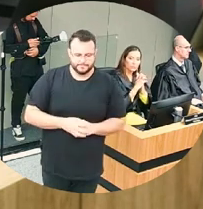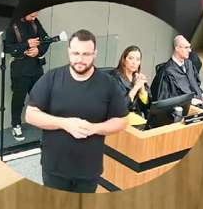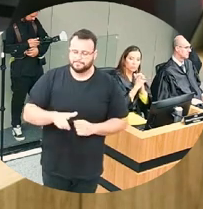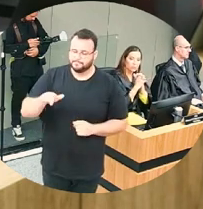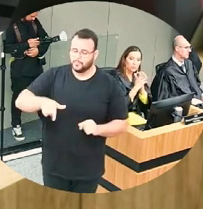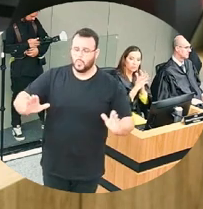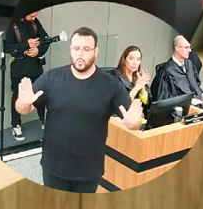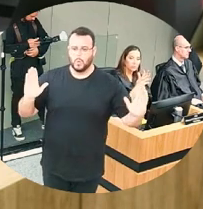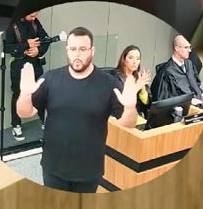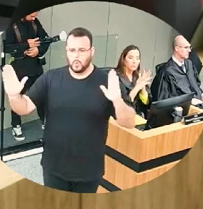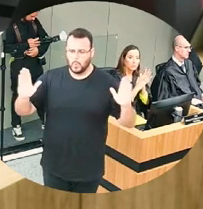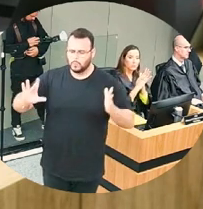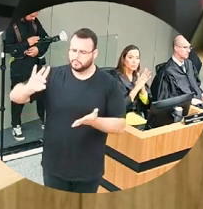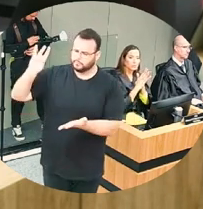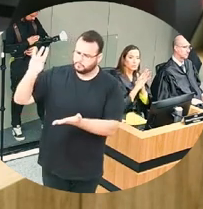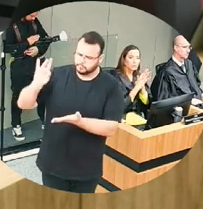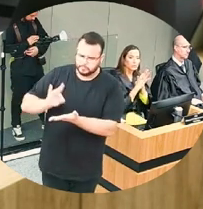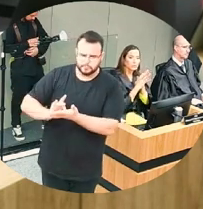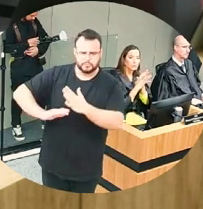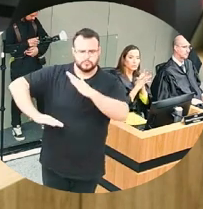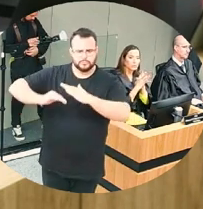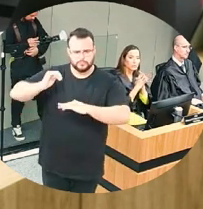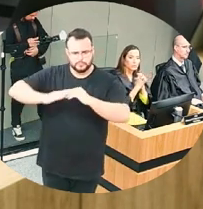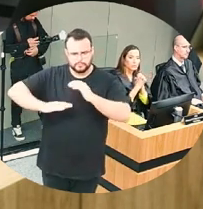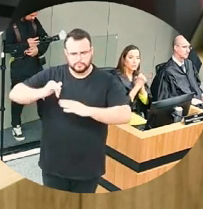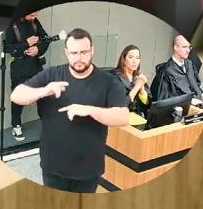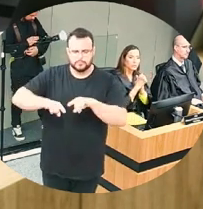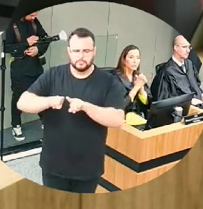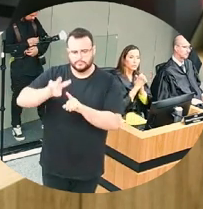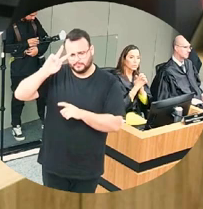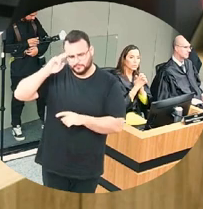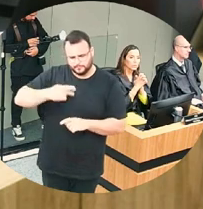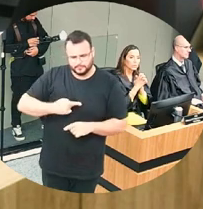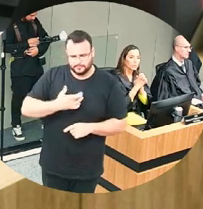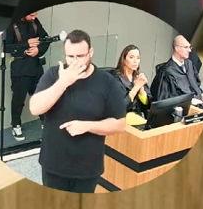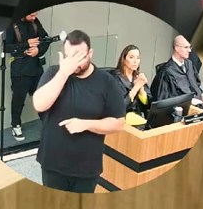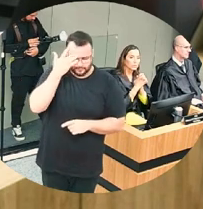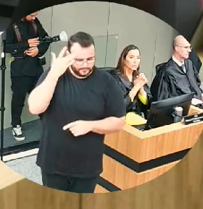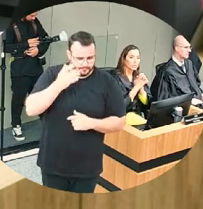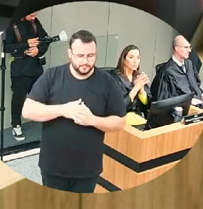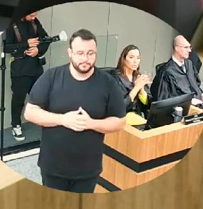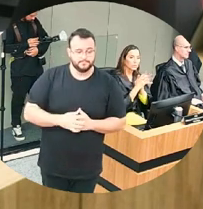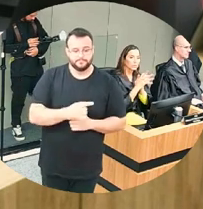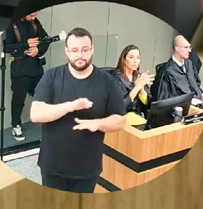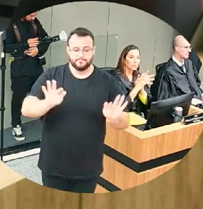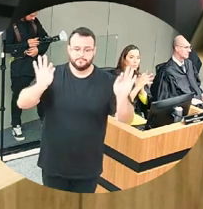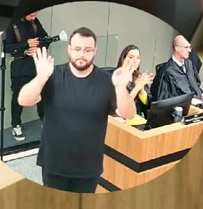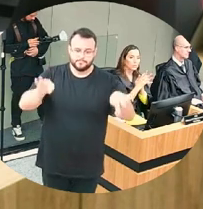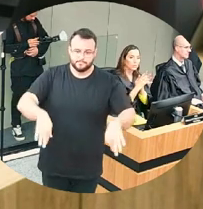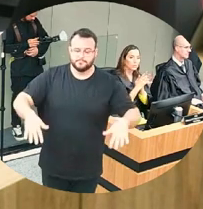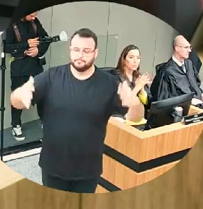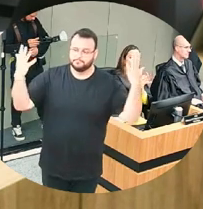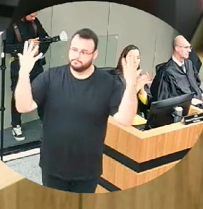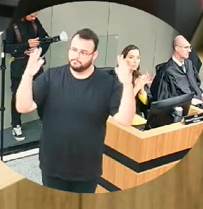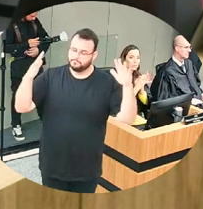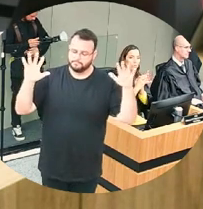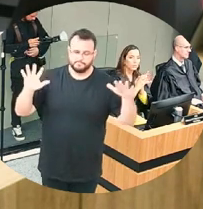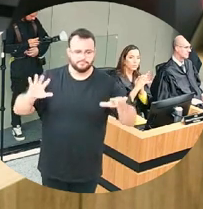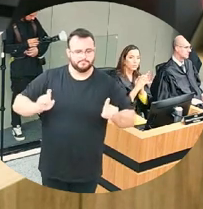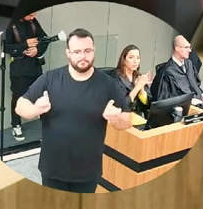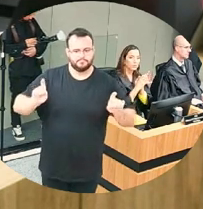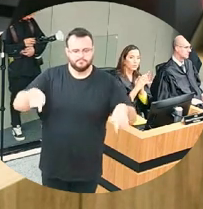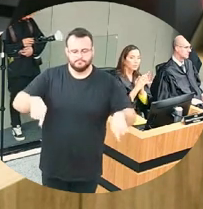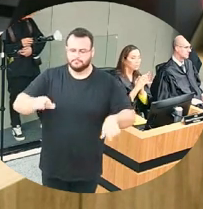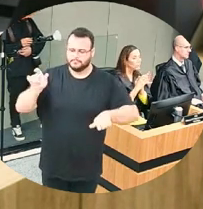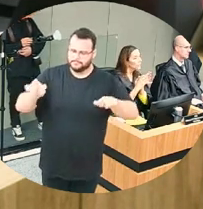dúvida um período de muita realização profissional e pessoal finalizo parabenizando os empossados